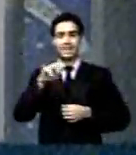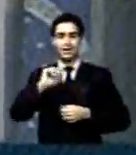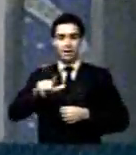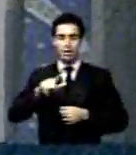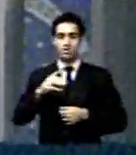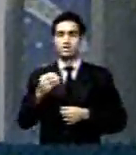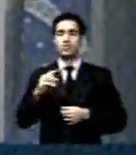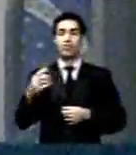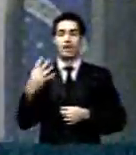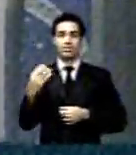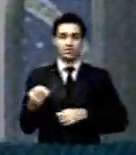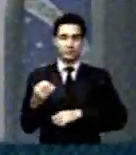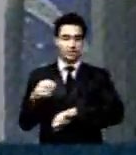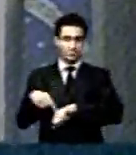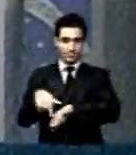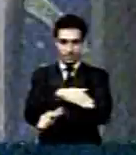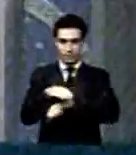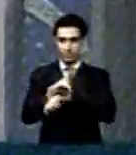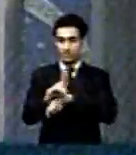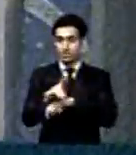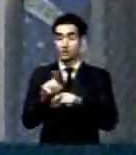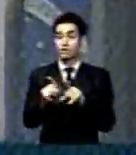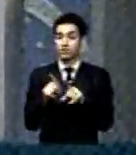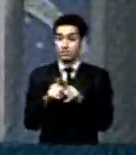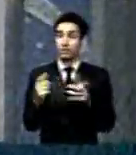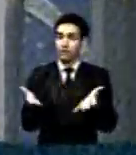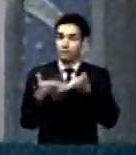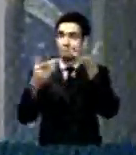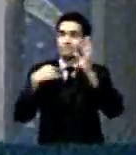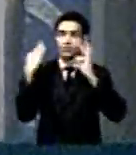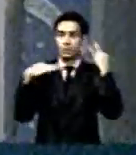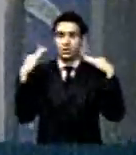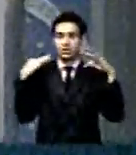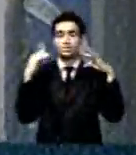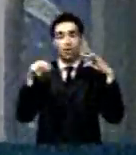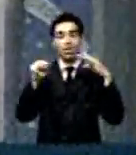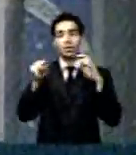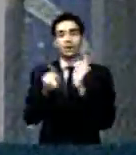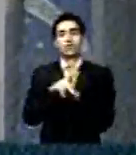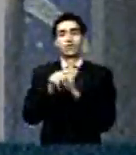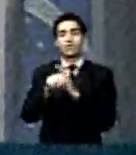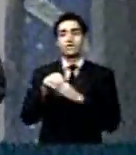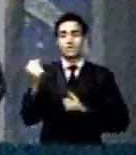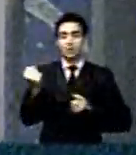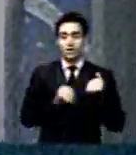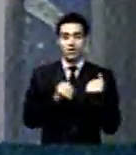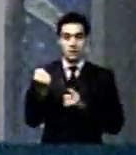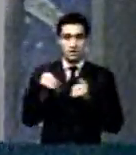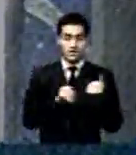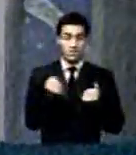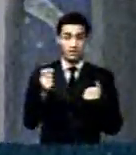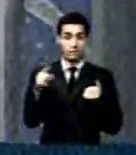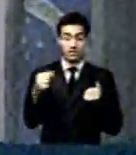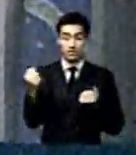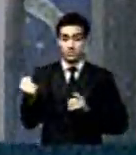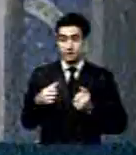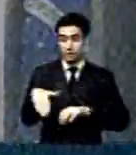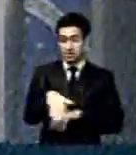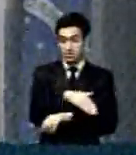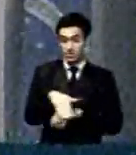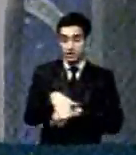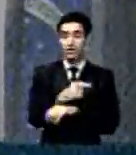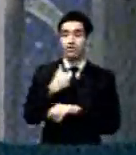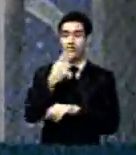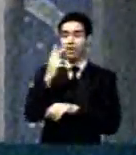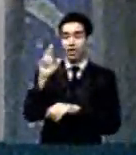de incrementar e desenvolver o turismo, também será uma alternativa para os veículos pequenos, uma estrada parque que eu tenho